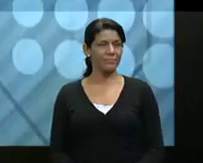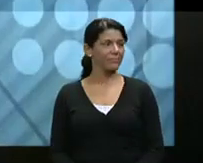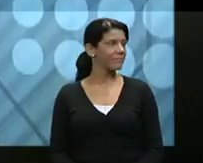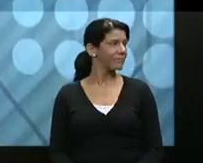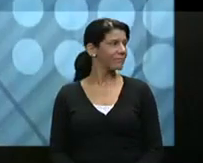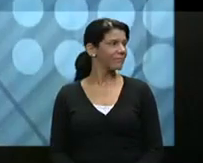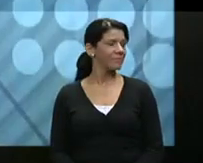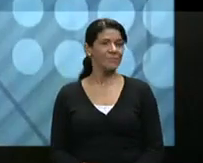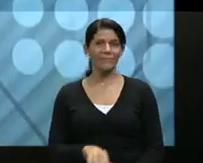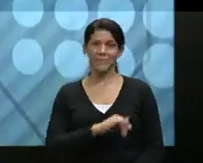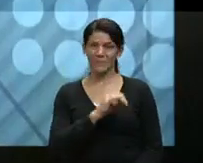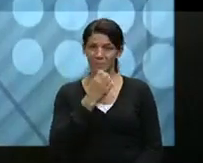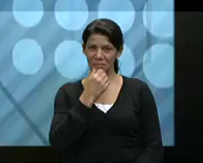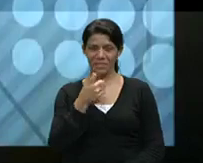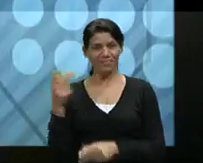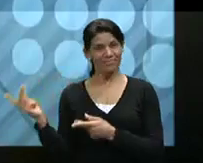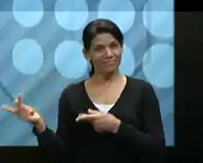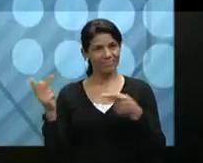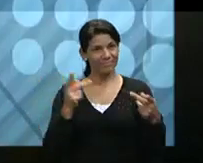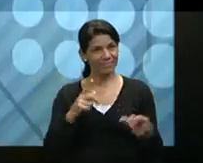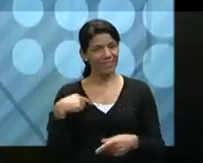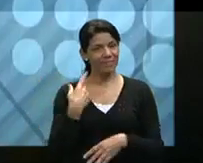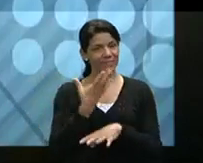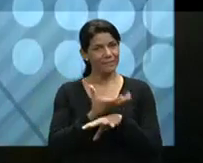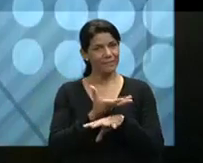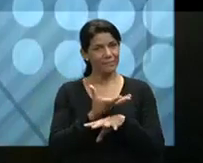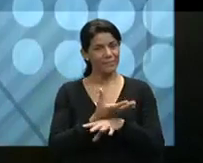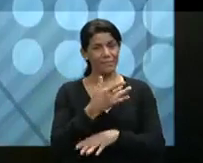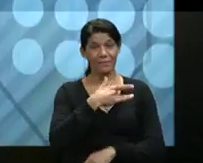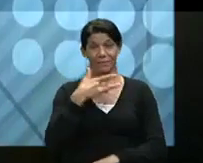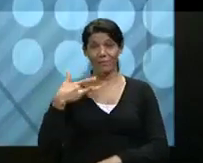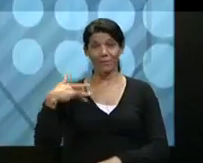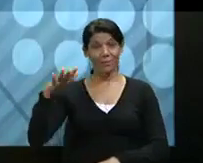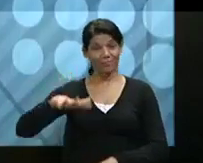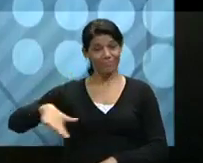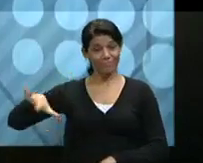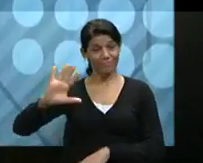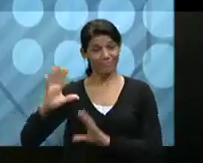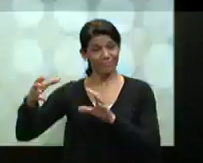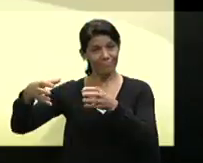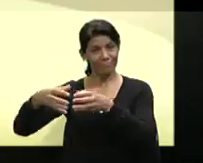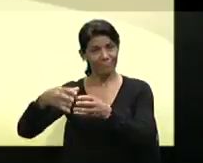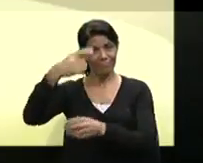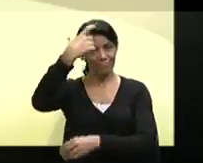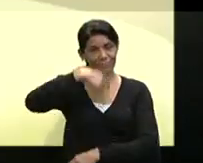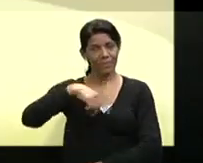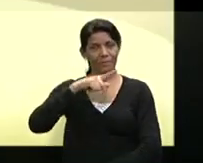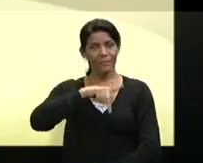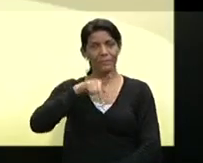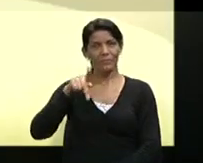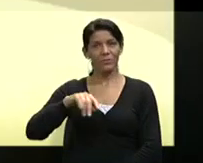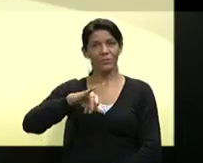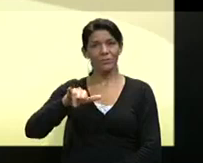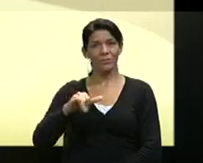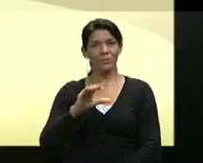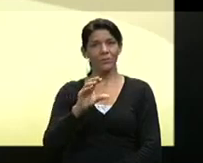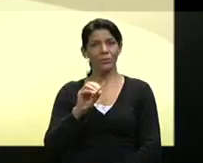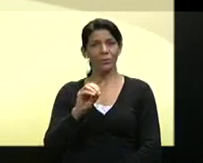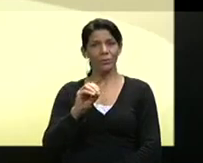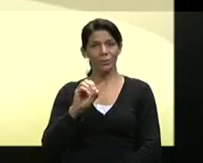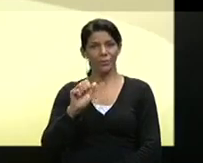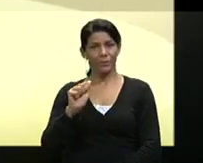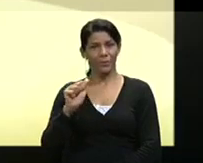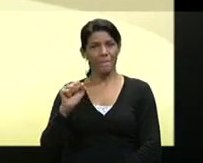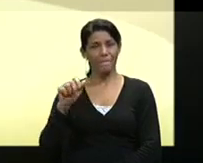Olá, muito bem, seja bem-vindo à nossa disciplina de saúde coletiva. Eu sou o professor João Paulo Manfredo Santos,